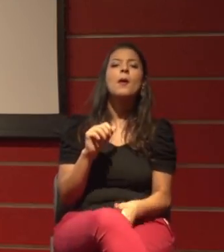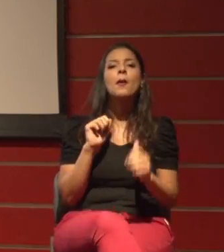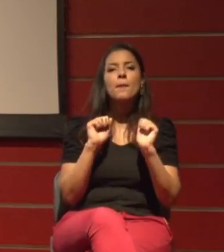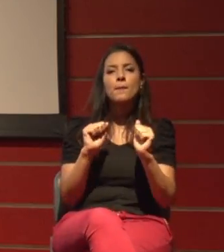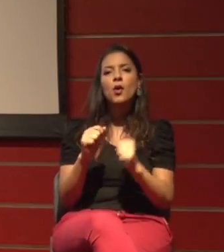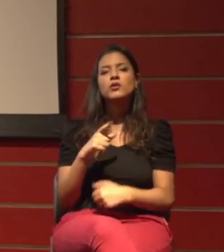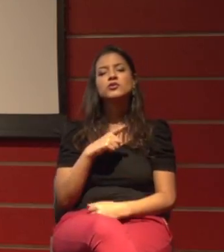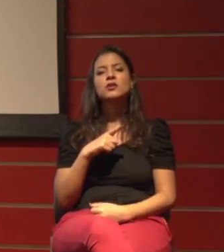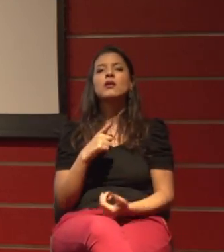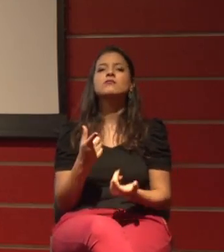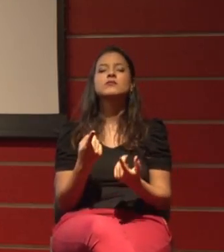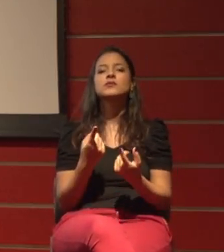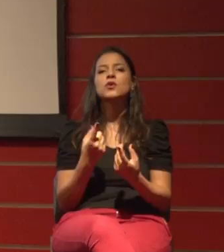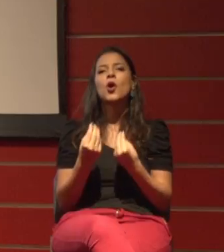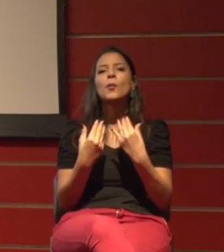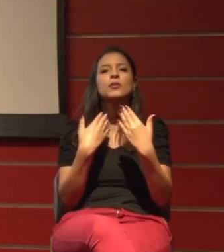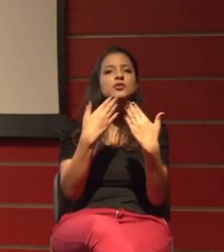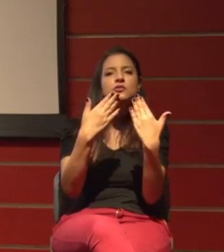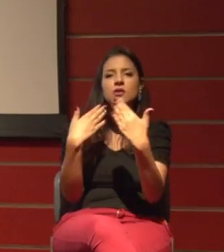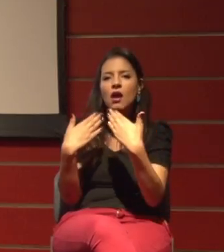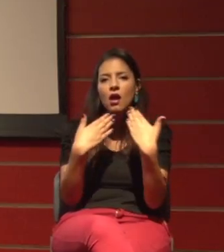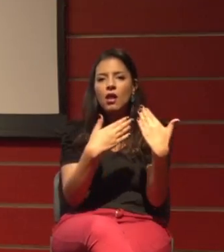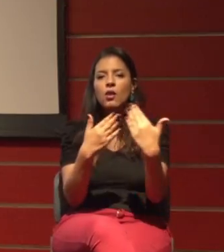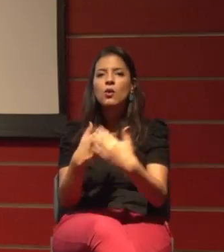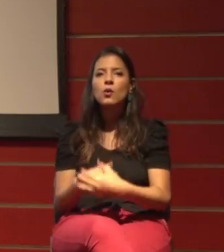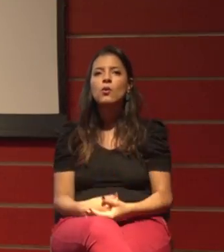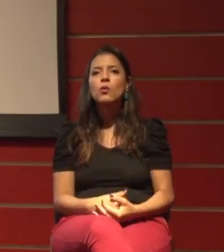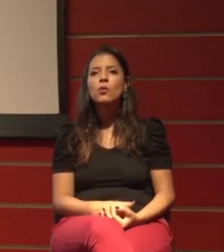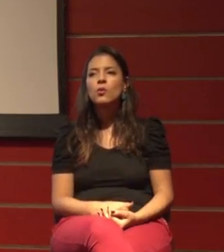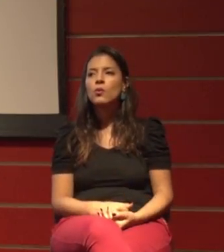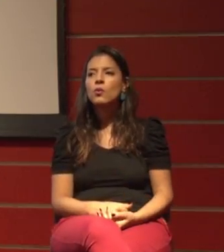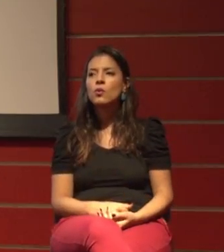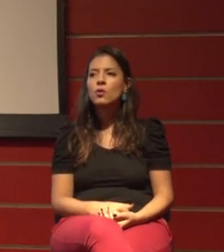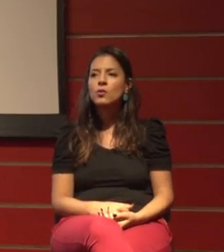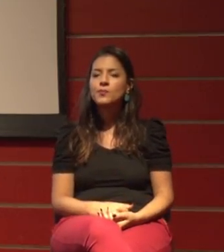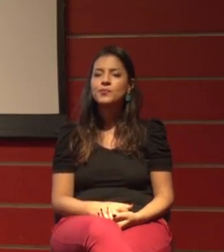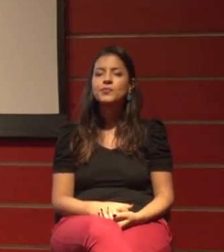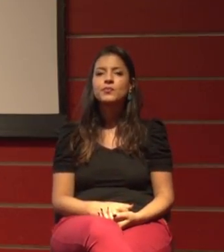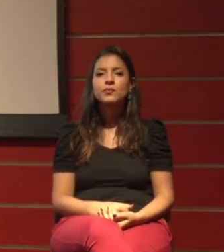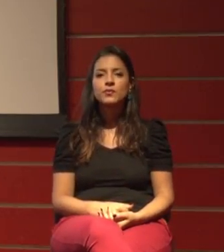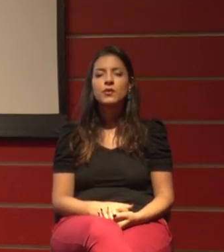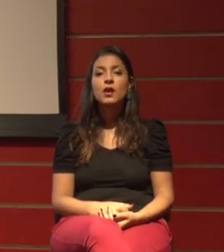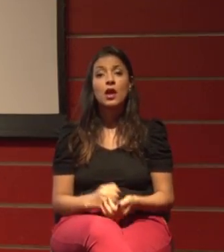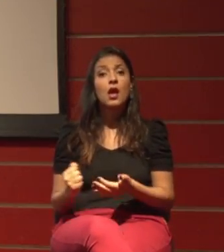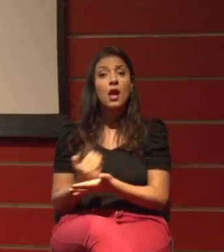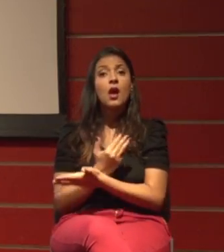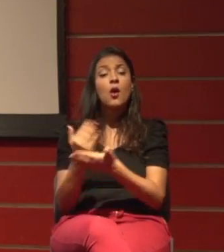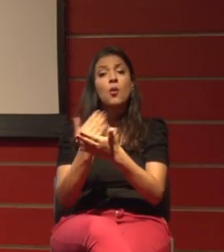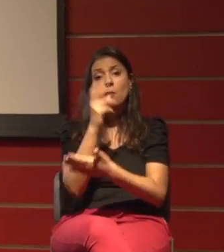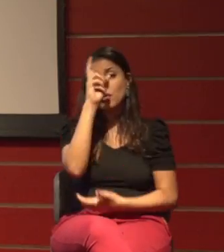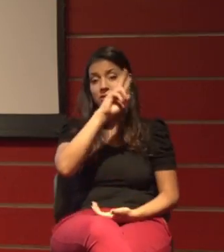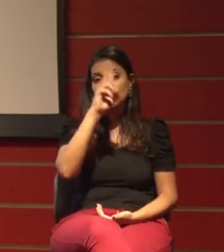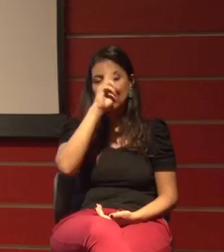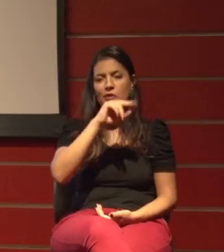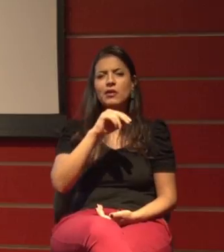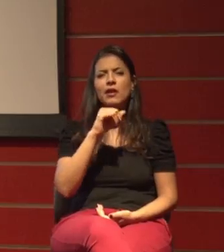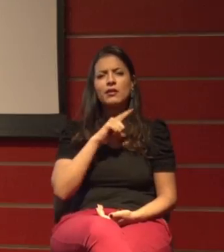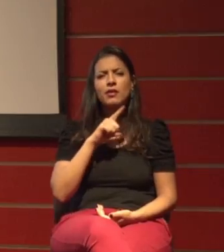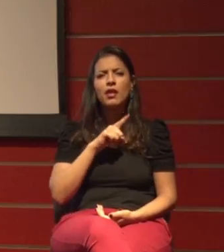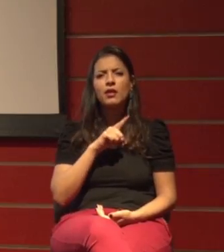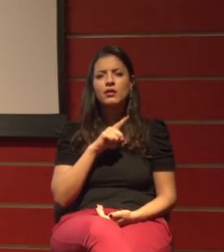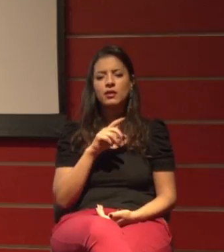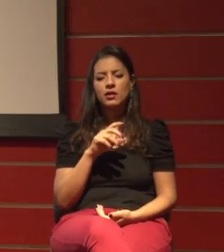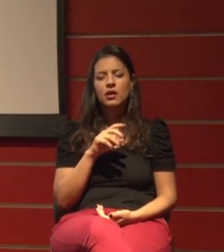diálogo né Eh tem histórias que que às vezes você tem tem uma uma trilogia que eu